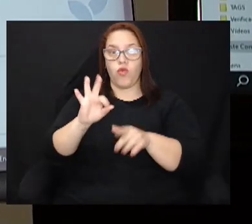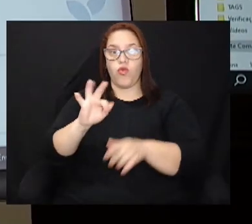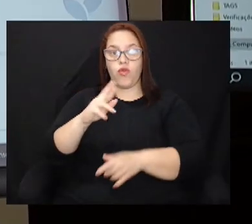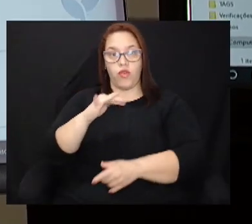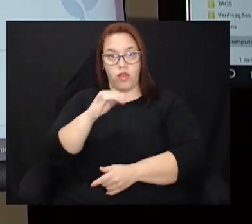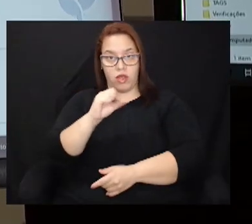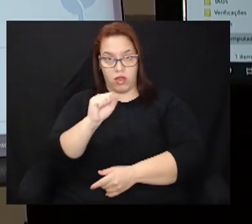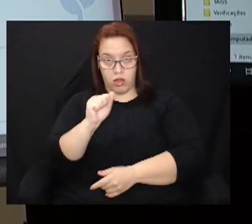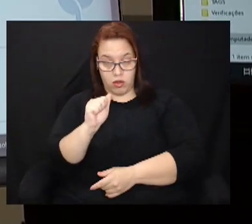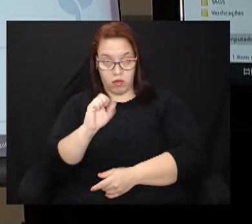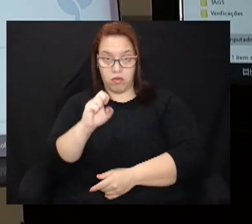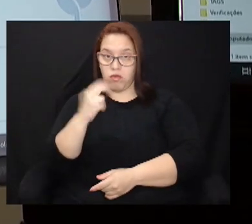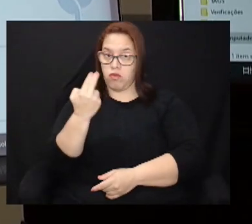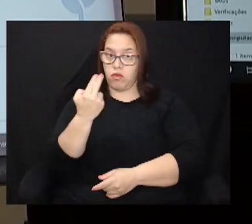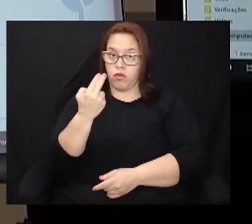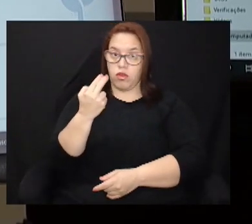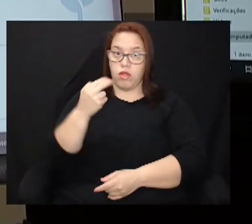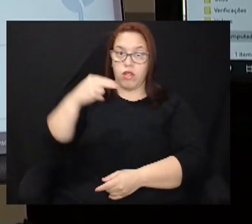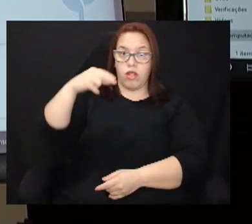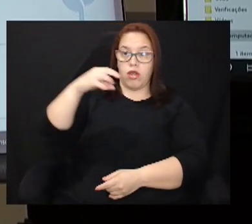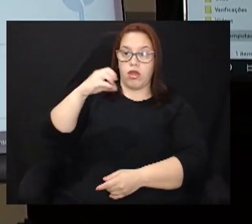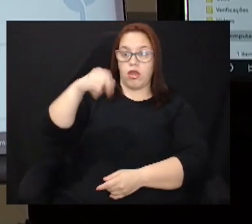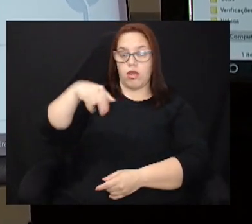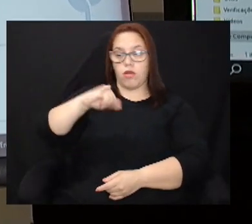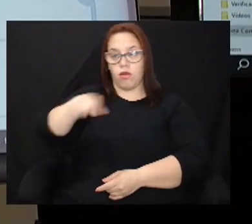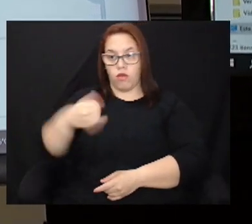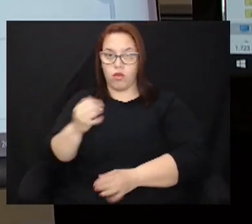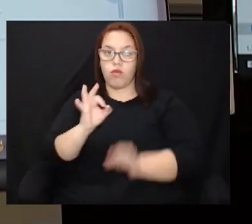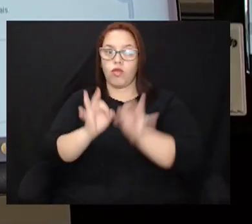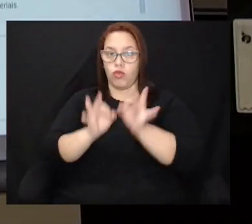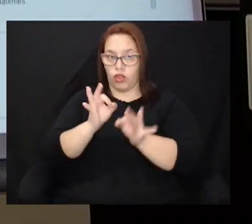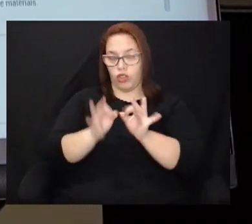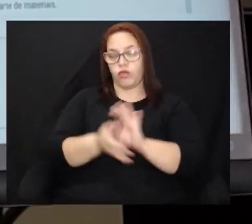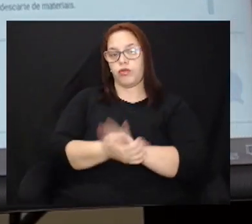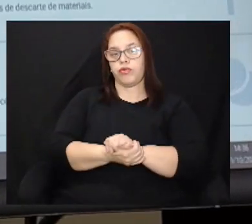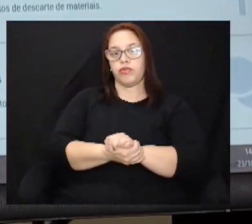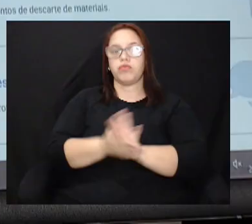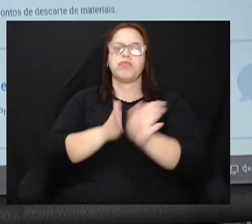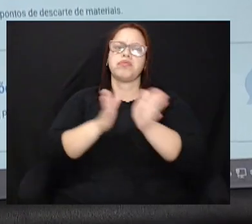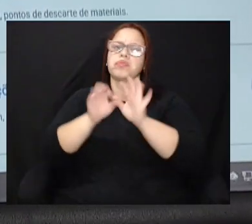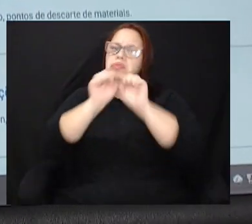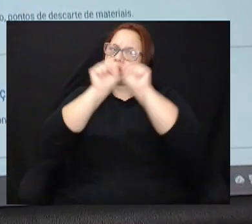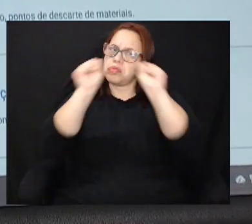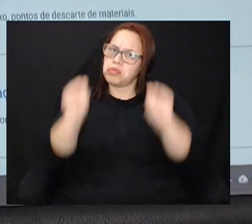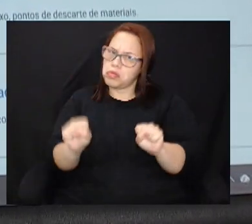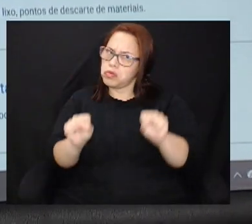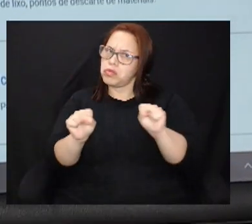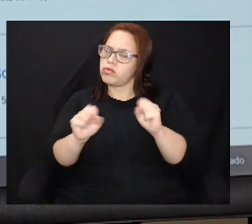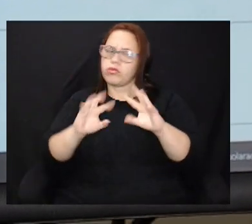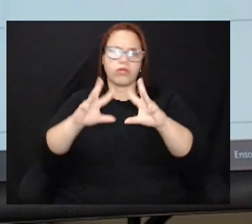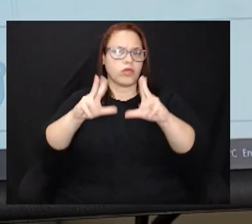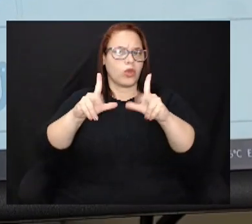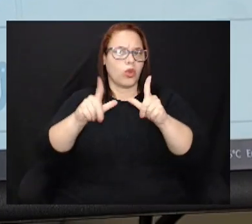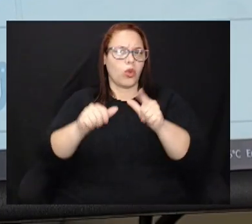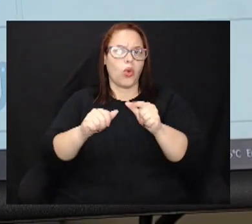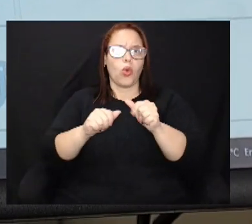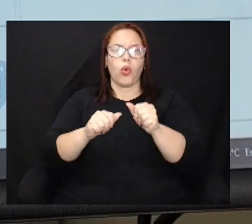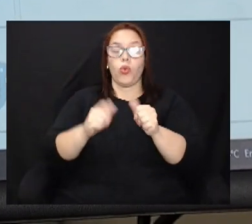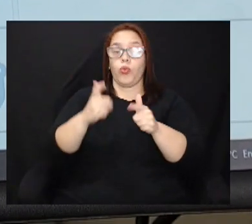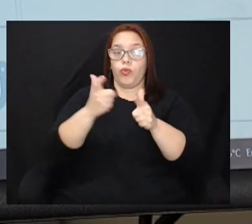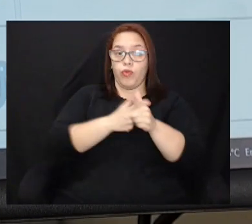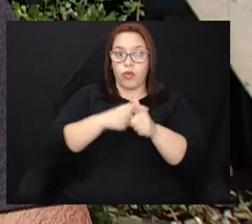do ECNPJ, se for pessoa jurídica. Acessando o sistema, vão estar todas as dívidas vinculadas no CPF